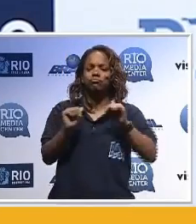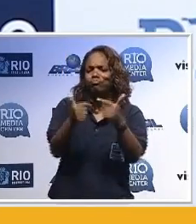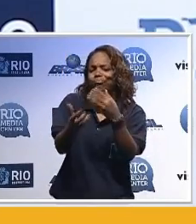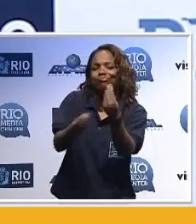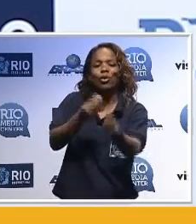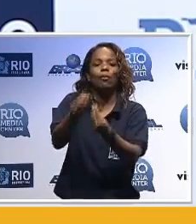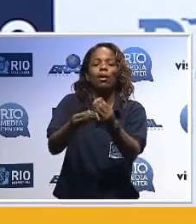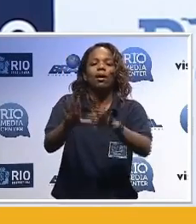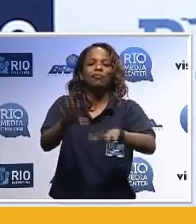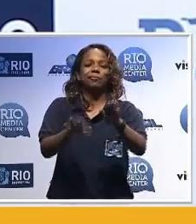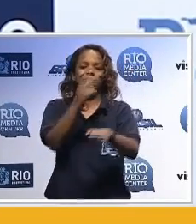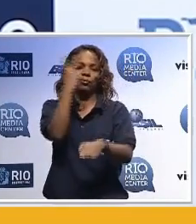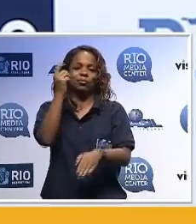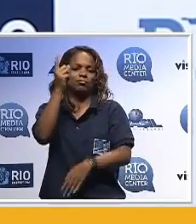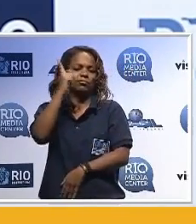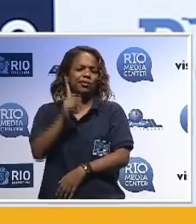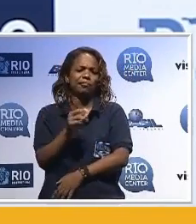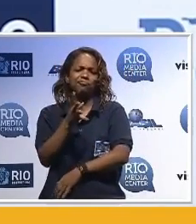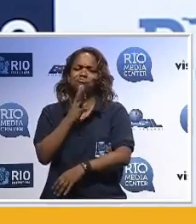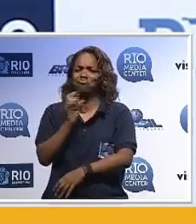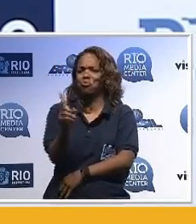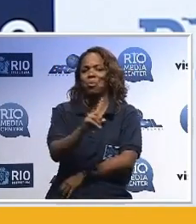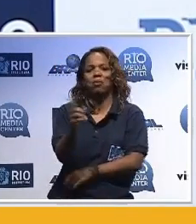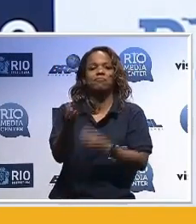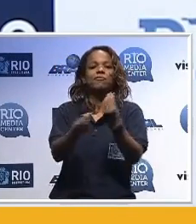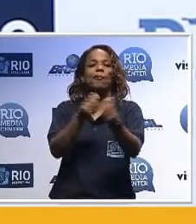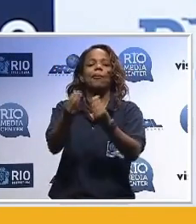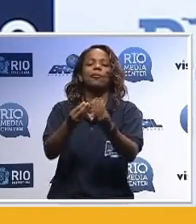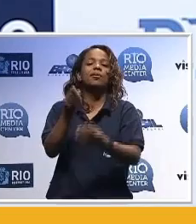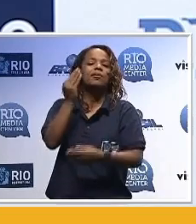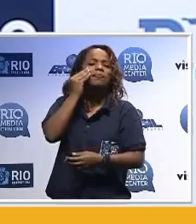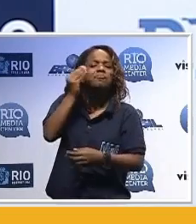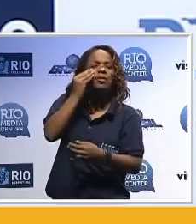as pessoas não têm o conhecimento de que forma tratar